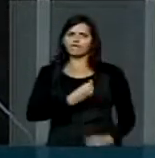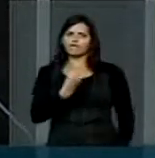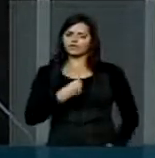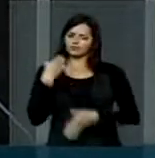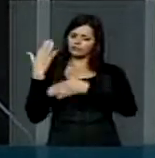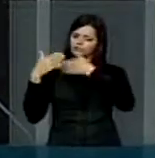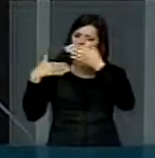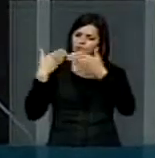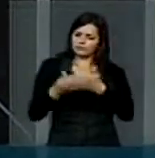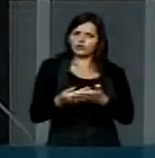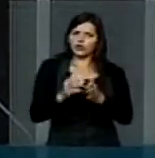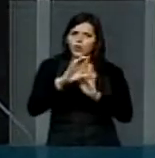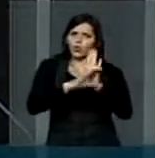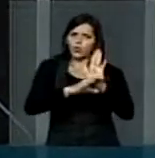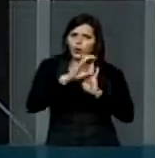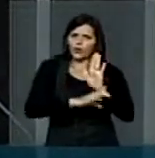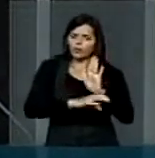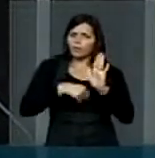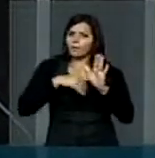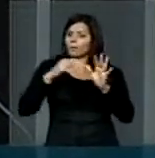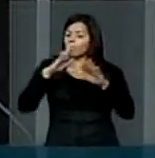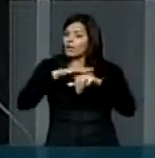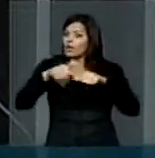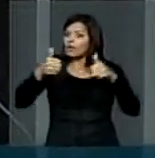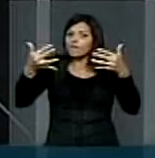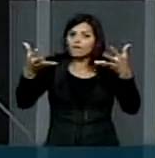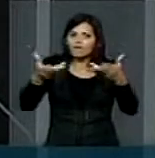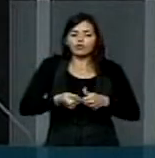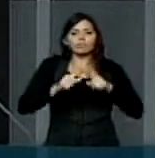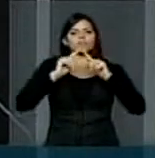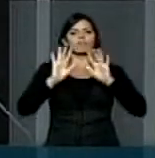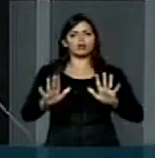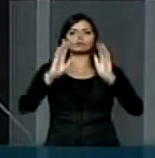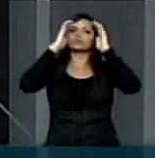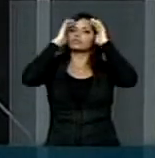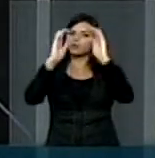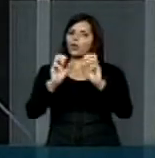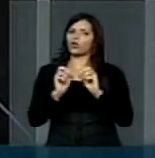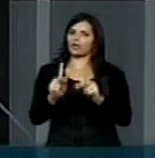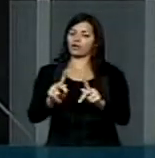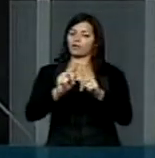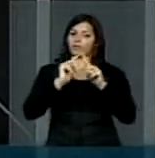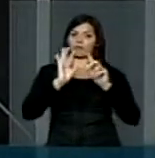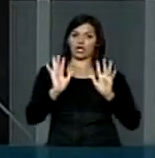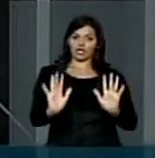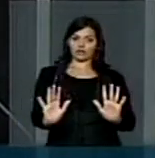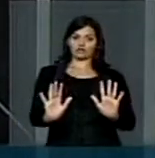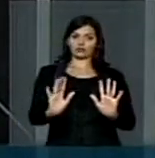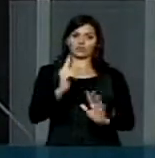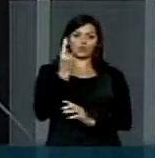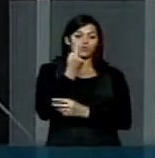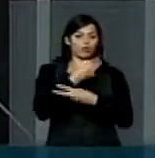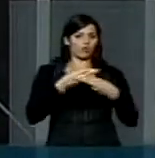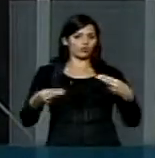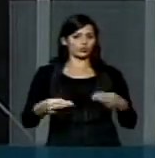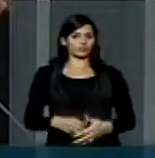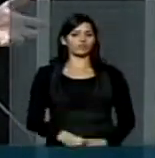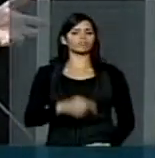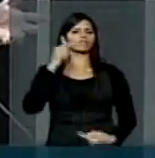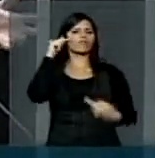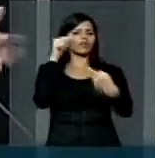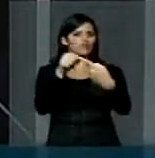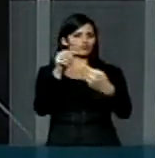currículo, eu os respeito. A questão, deputado Ricardo, é que há